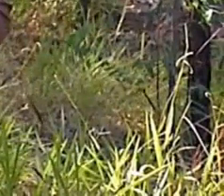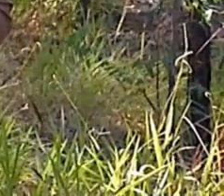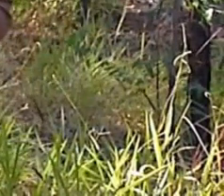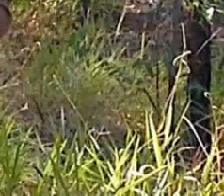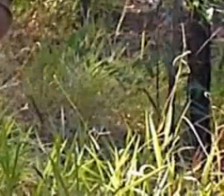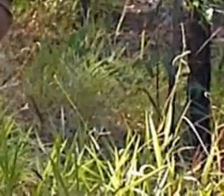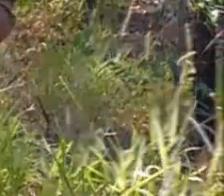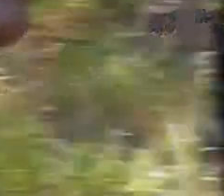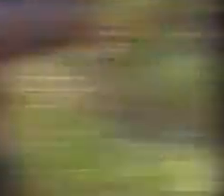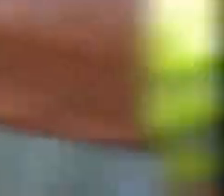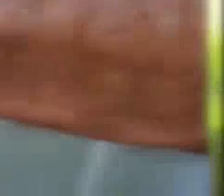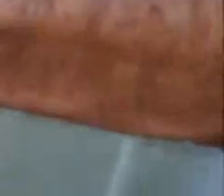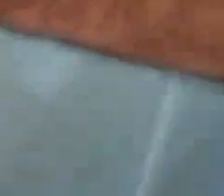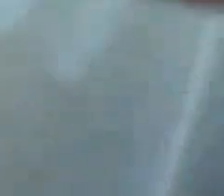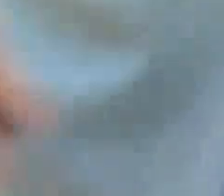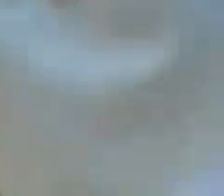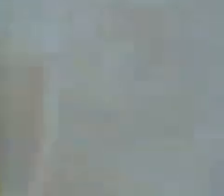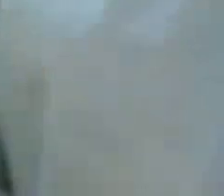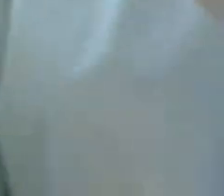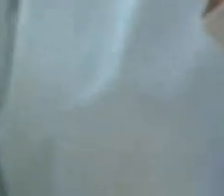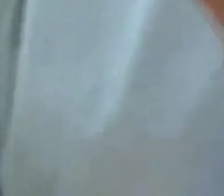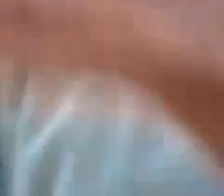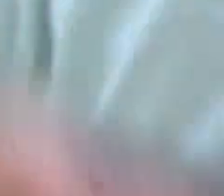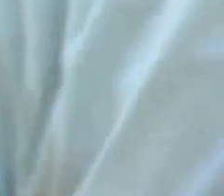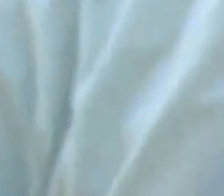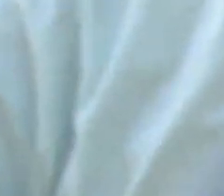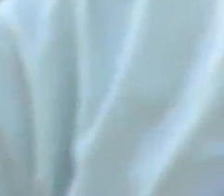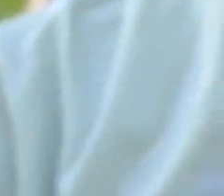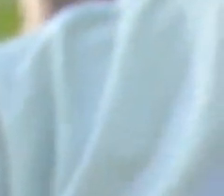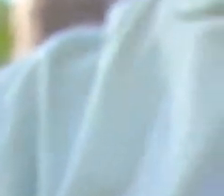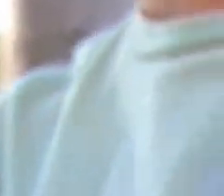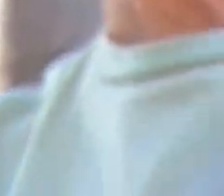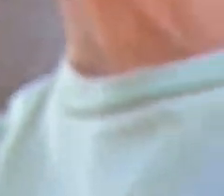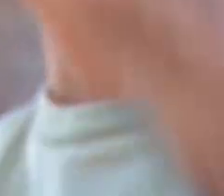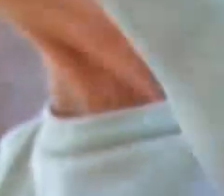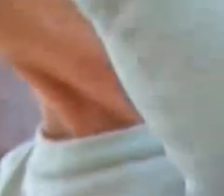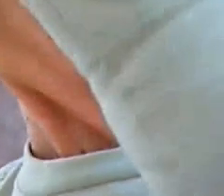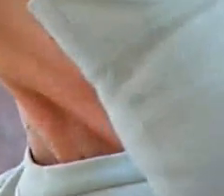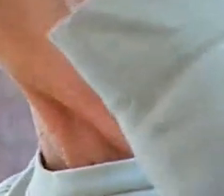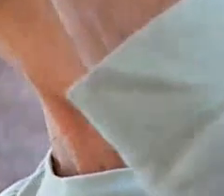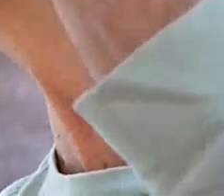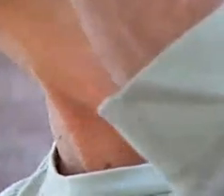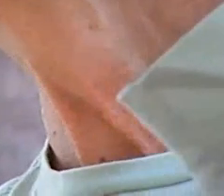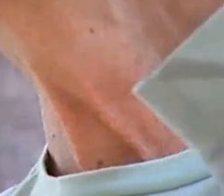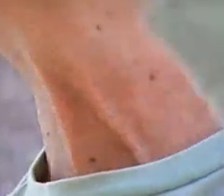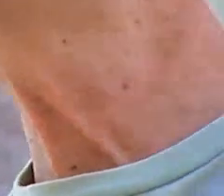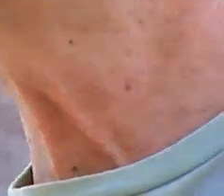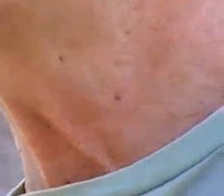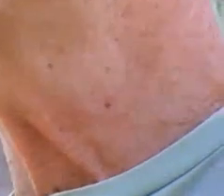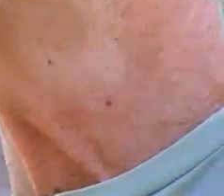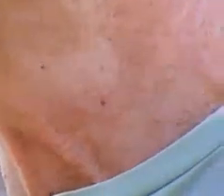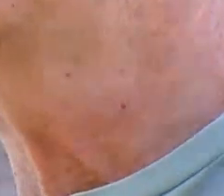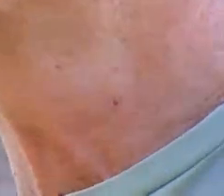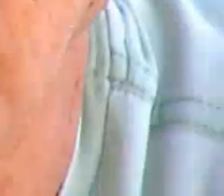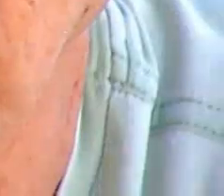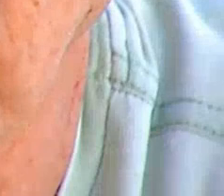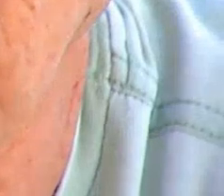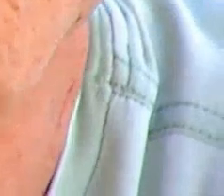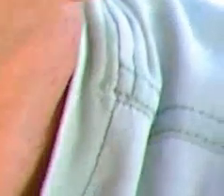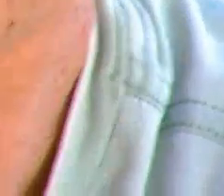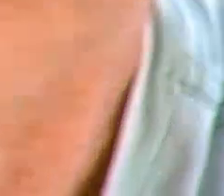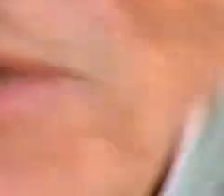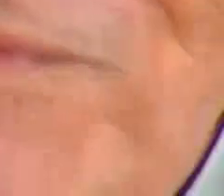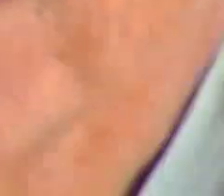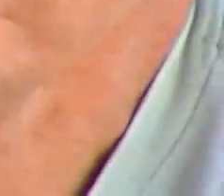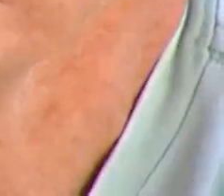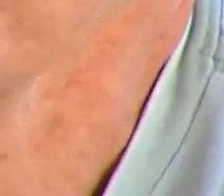transporte Metropolitano segundo André tenuta a Assembleia de Minas É nesse momento a voz da sociedade no processo